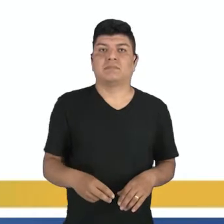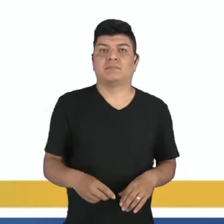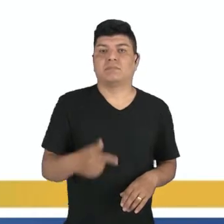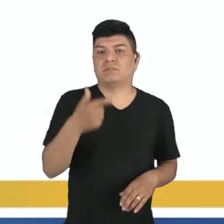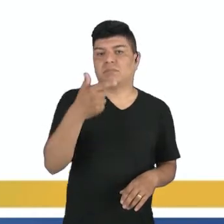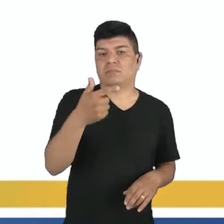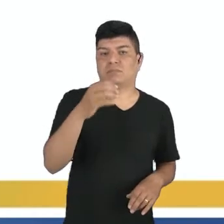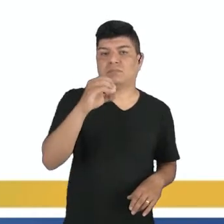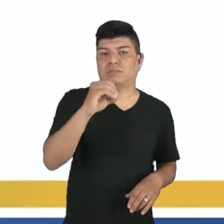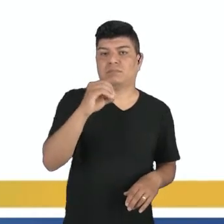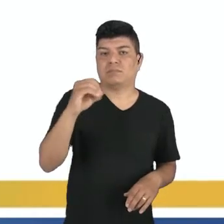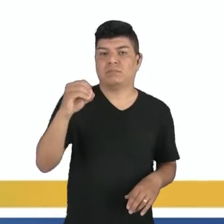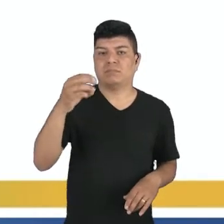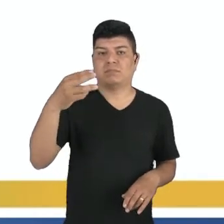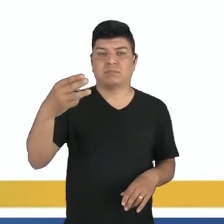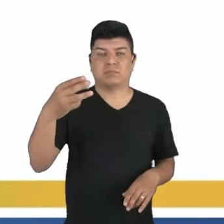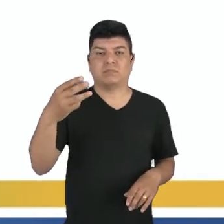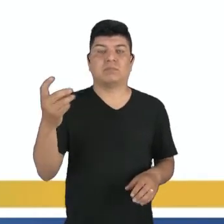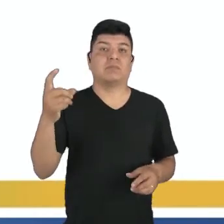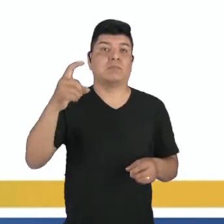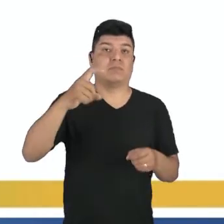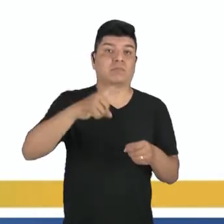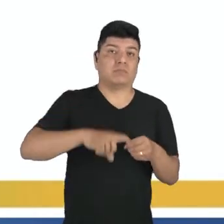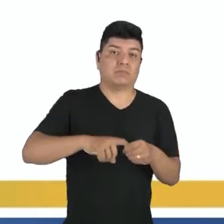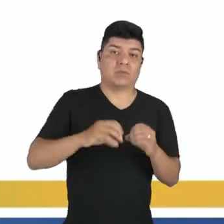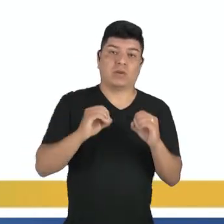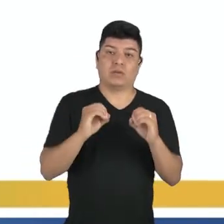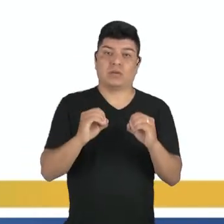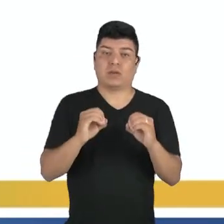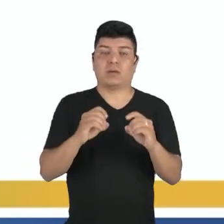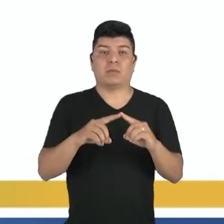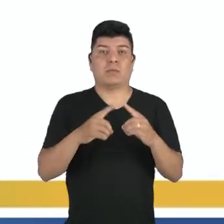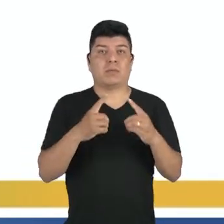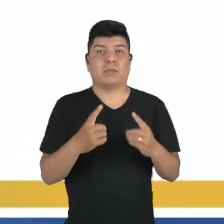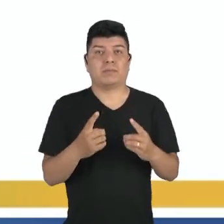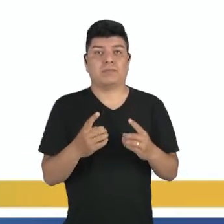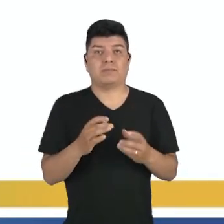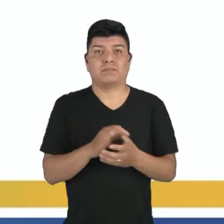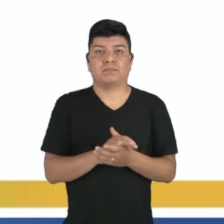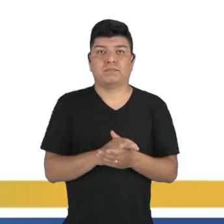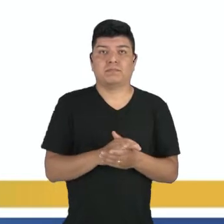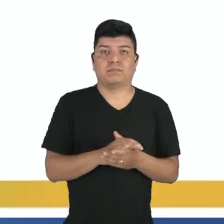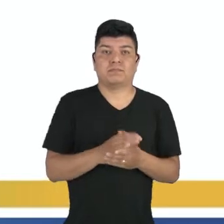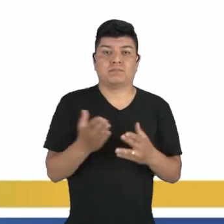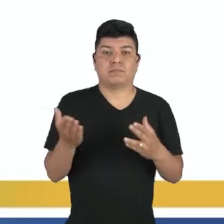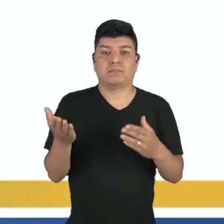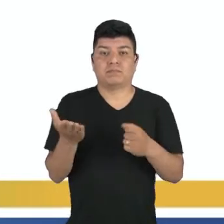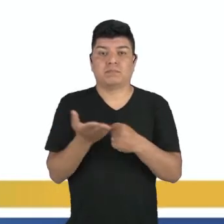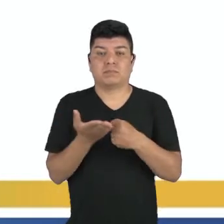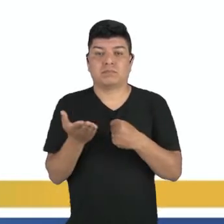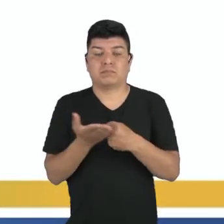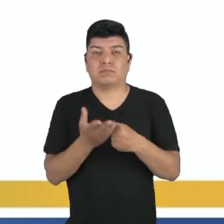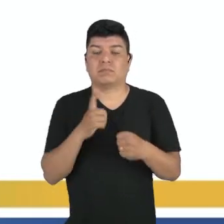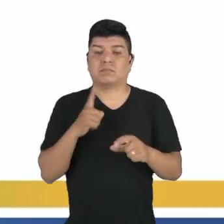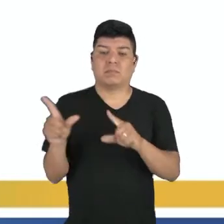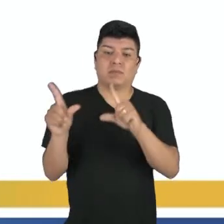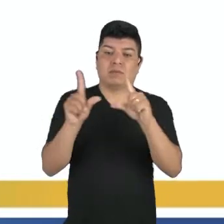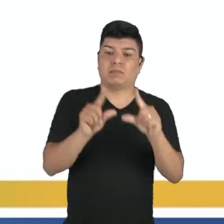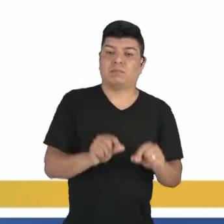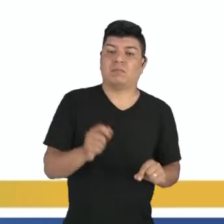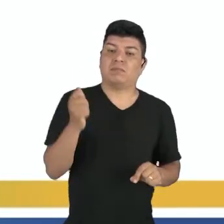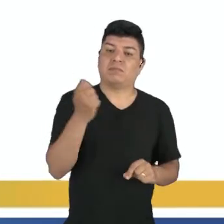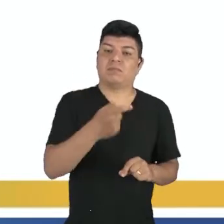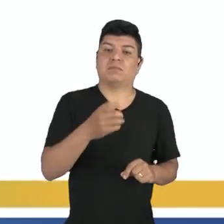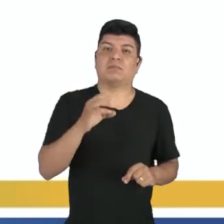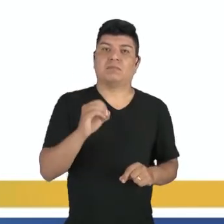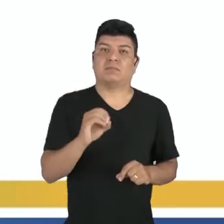2003 aproximadamente volta a taxa zero mas nesse intermédio você vai ter menos do que